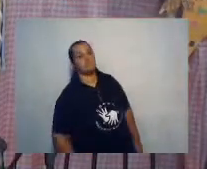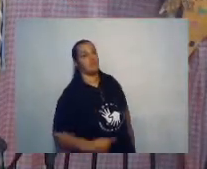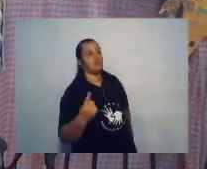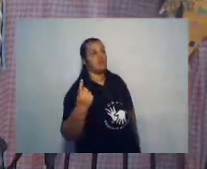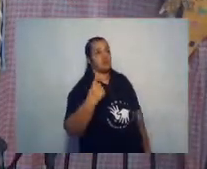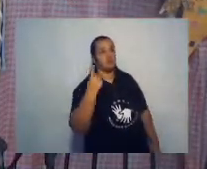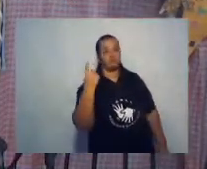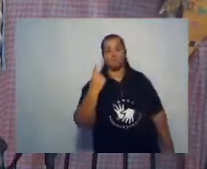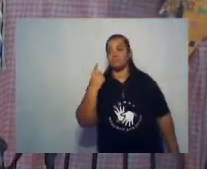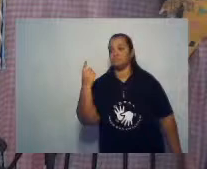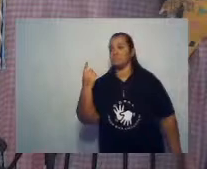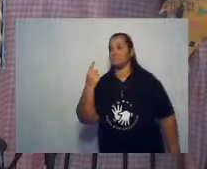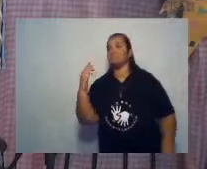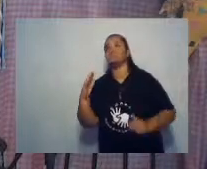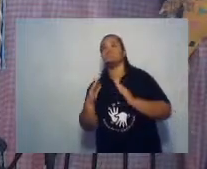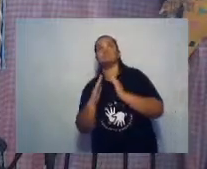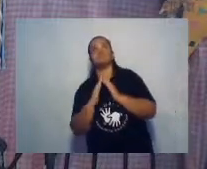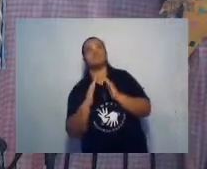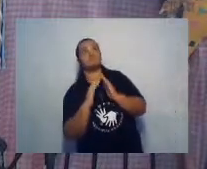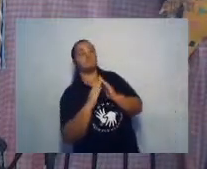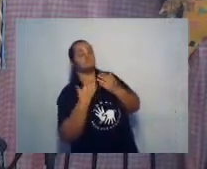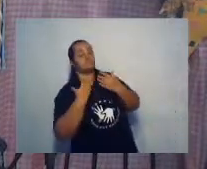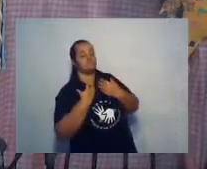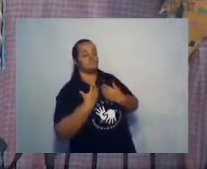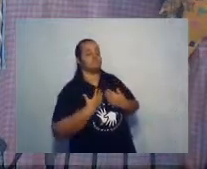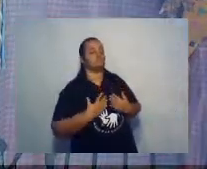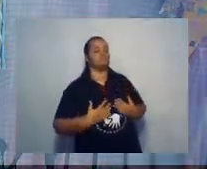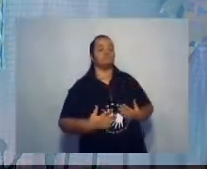Na solidão de casa